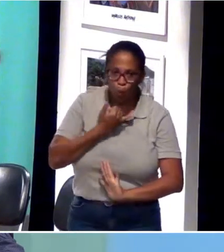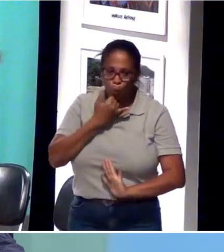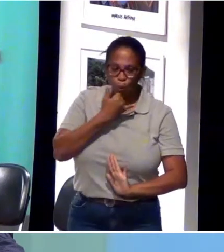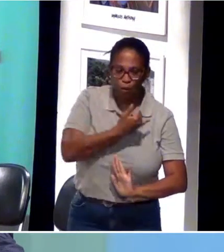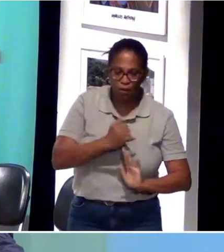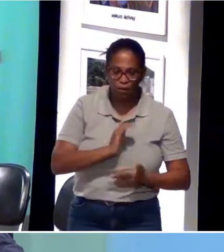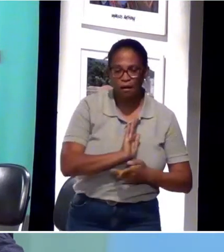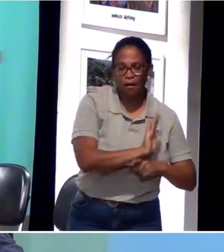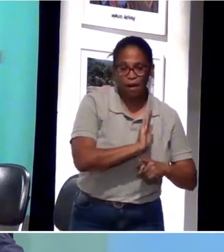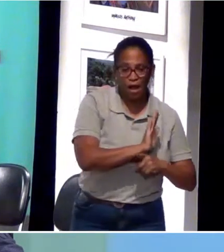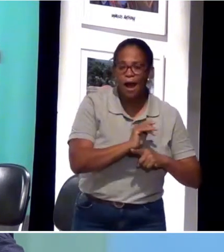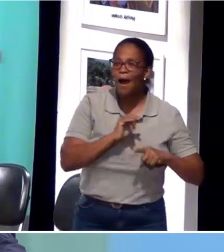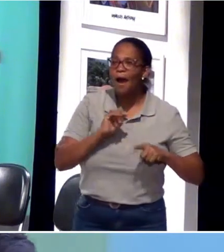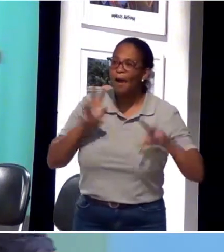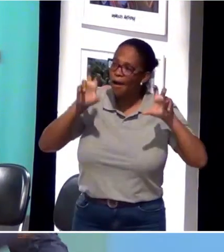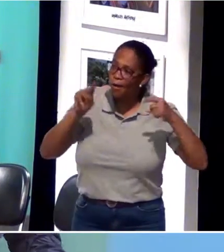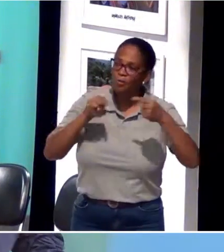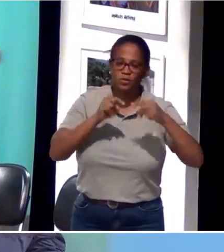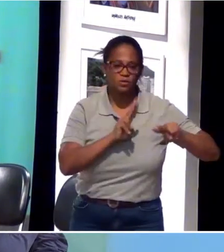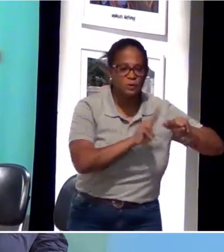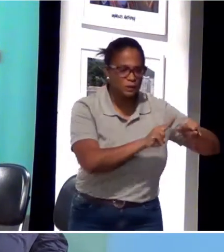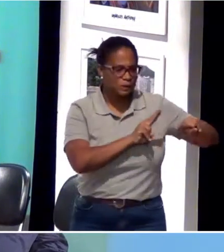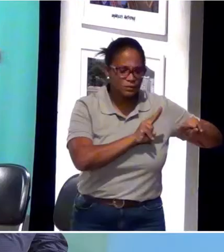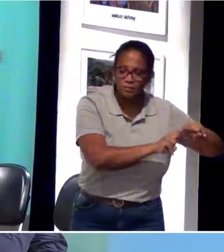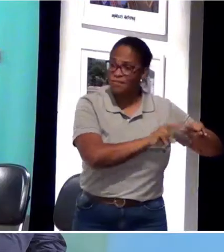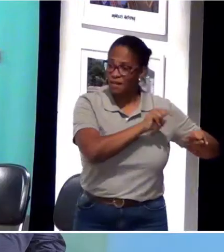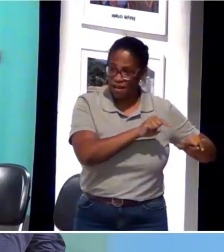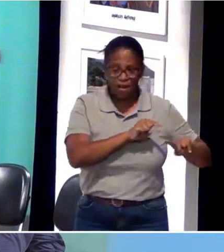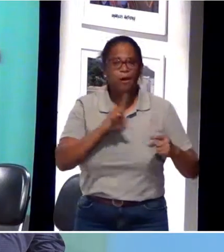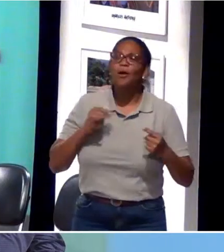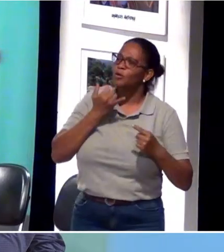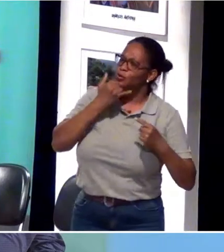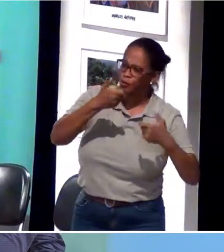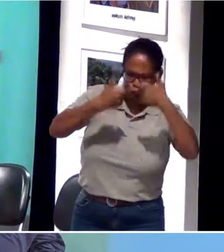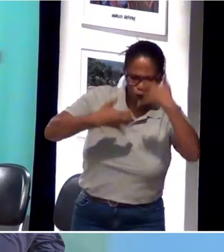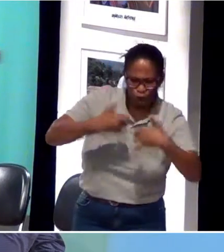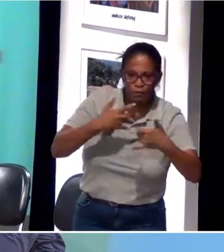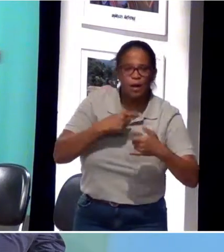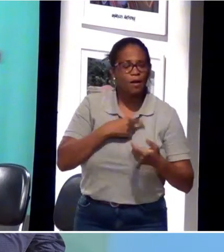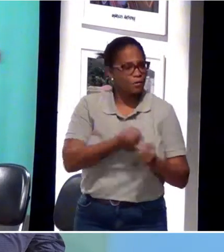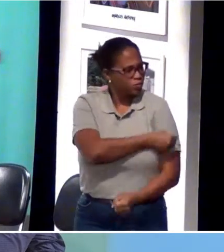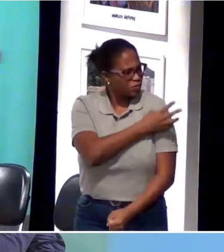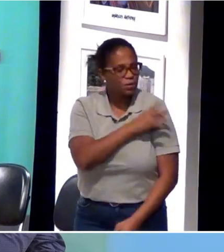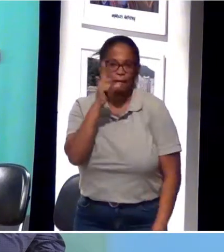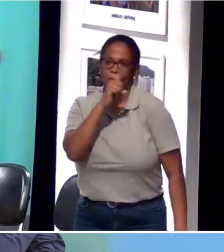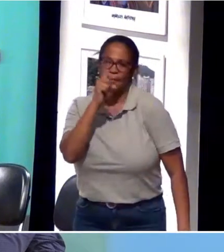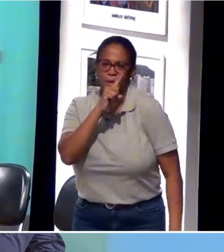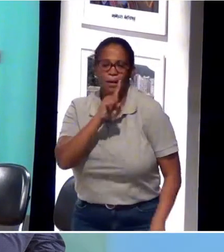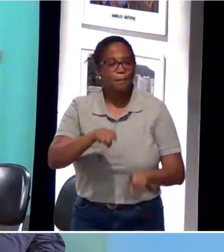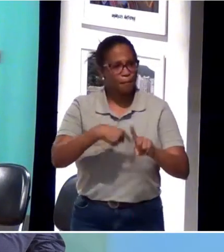justificando o encarceramento e justificando uma escolaridade precária e uma série de